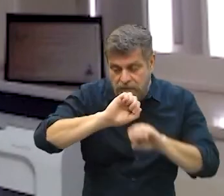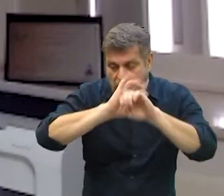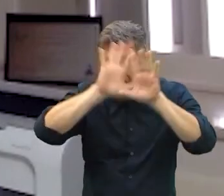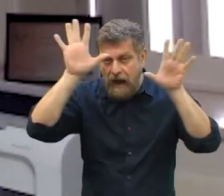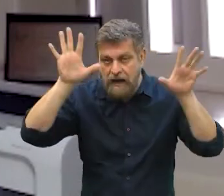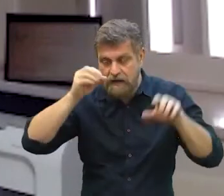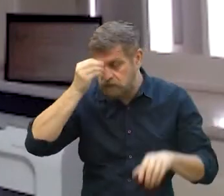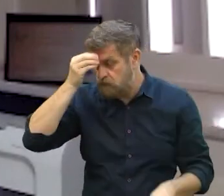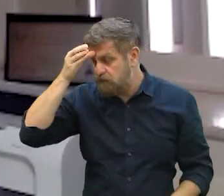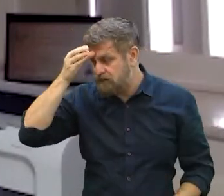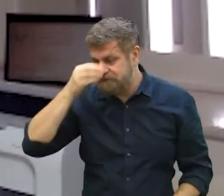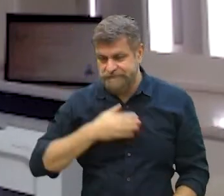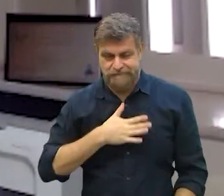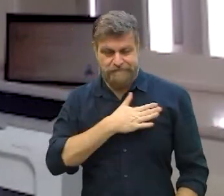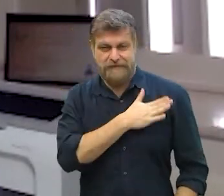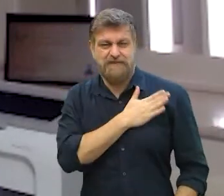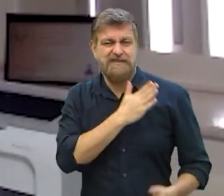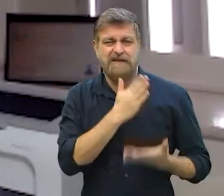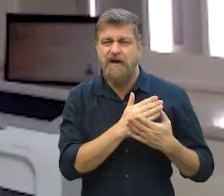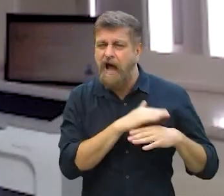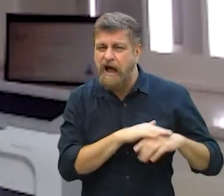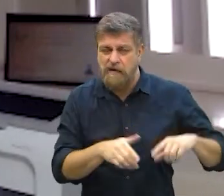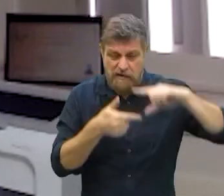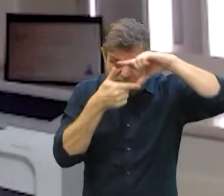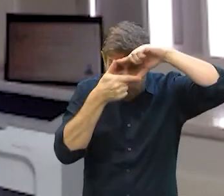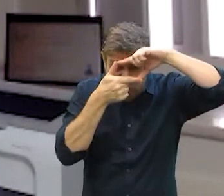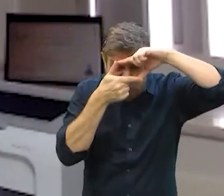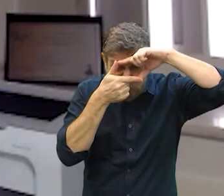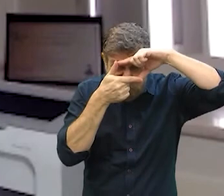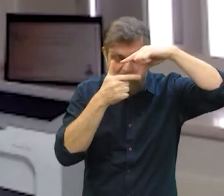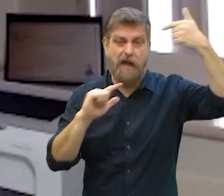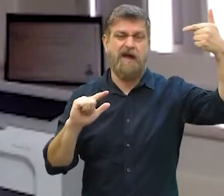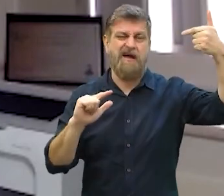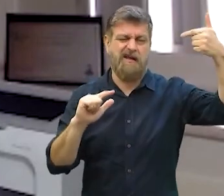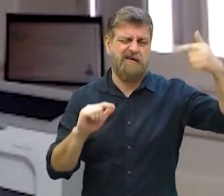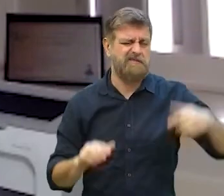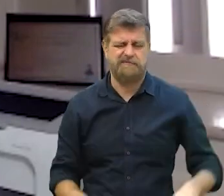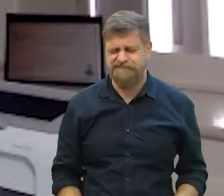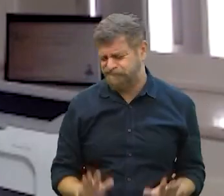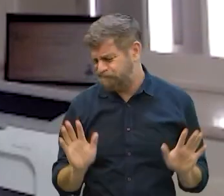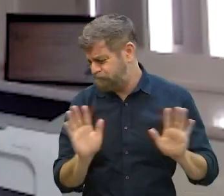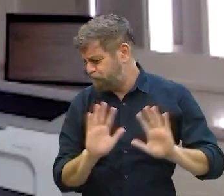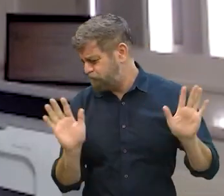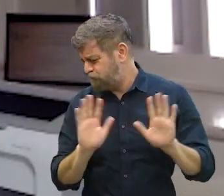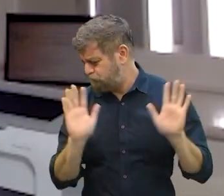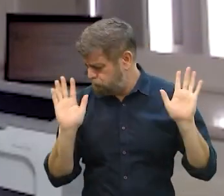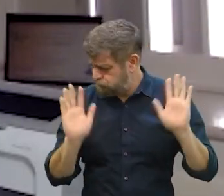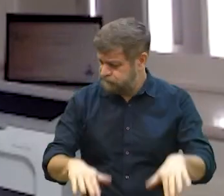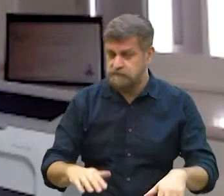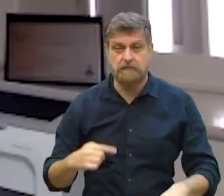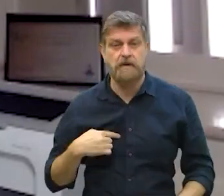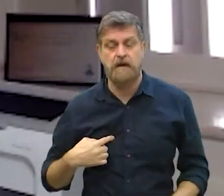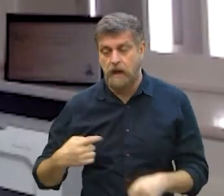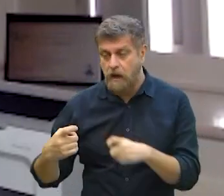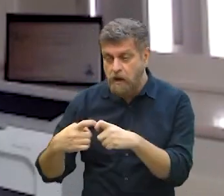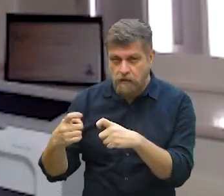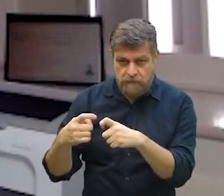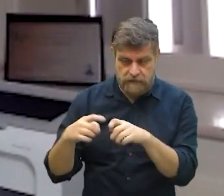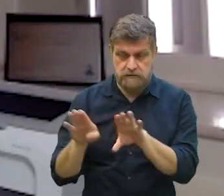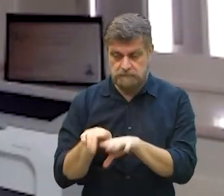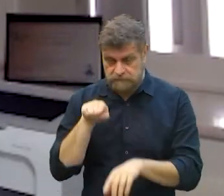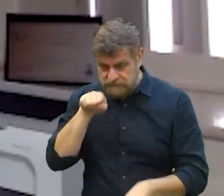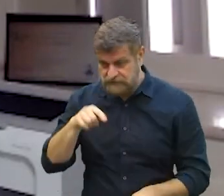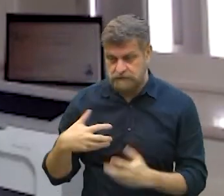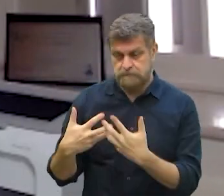sobre essa doença, perder um pouquinho de preconceitos e tabus que ainda existem, Mas os urologistas,